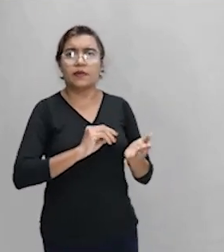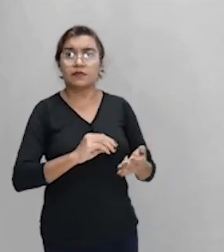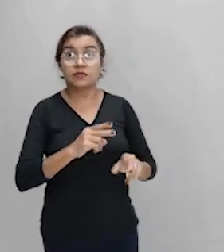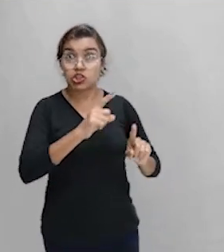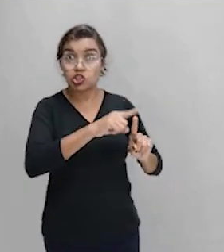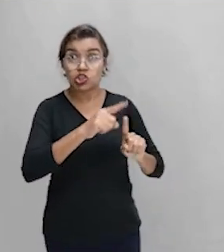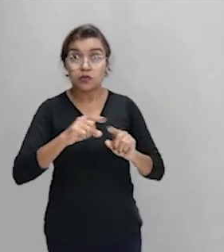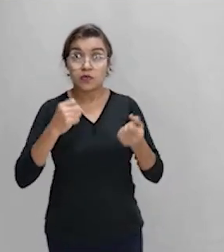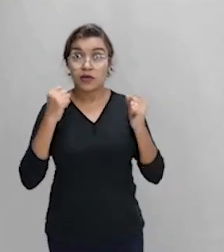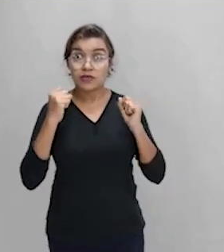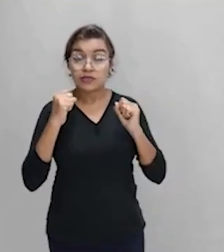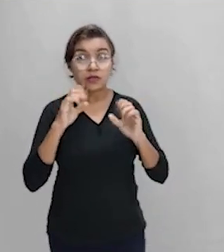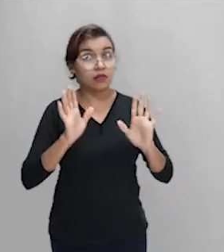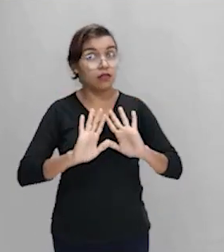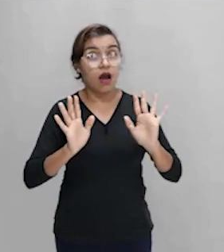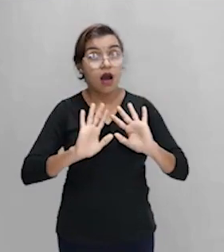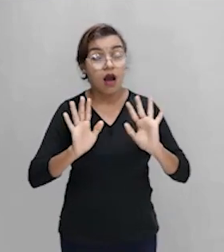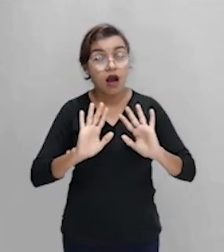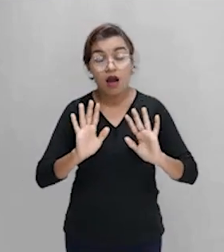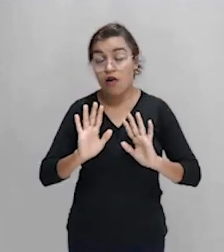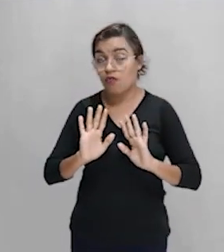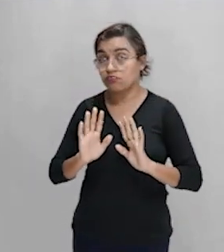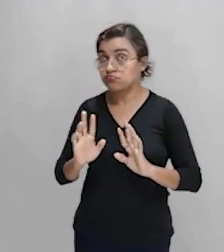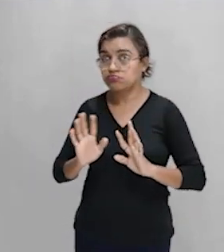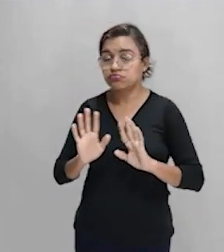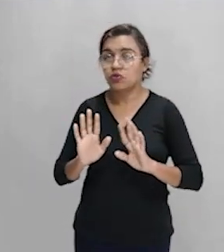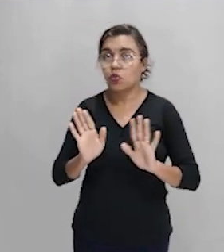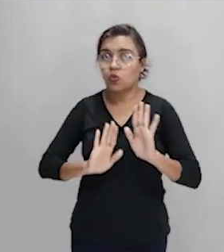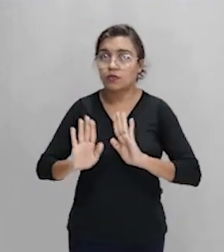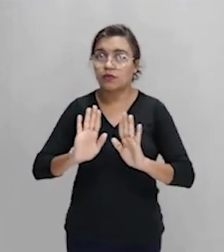fazer. Não vai funcionar para você, tá certo?